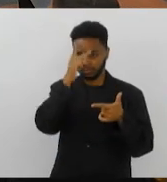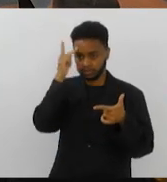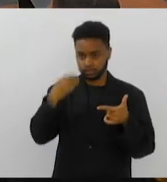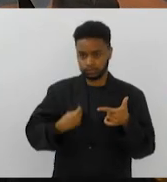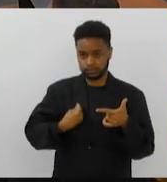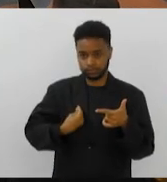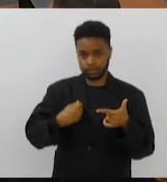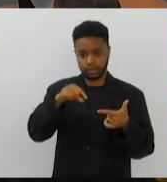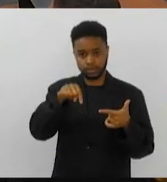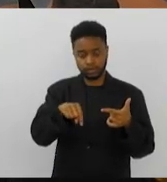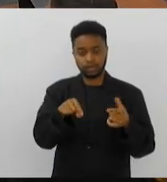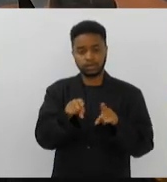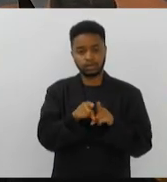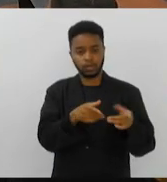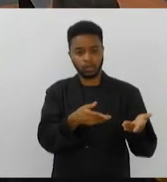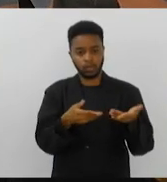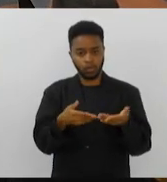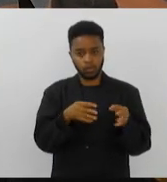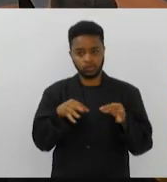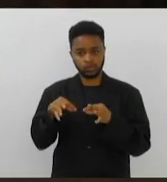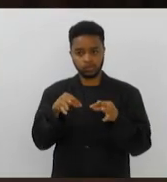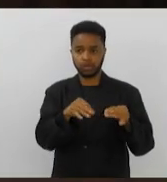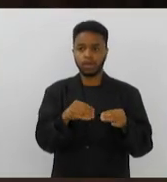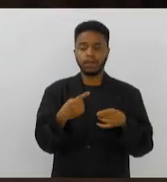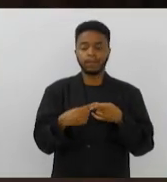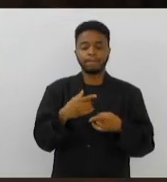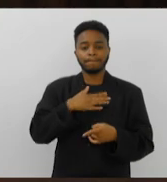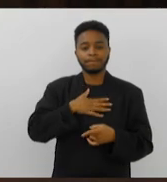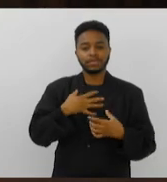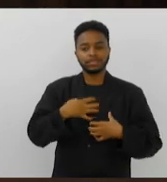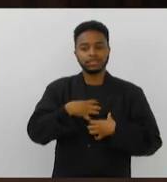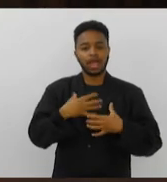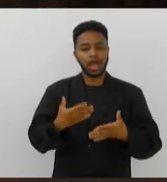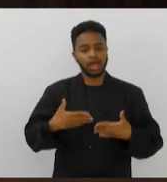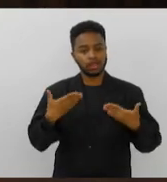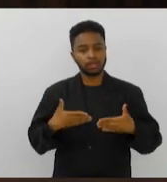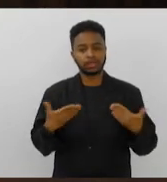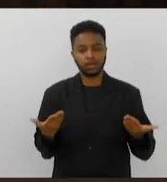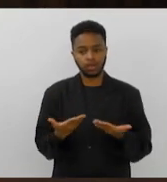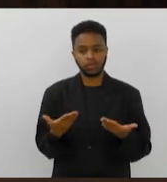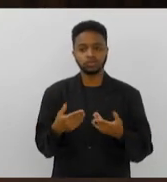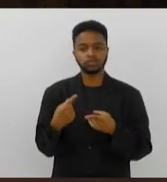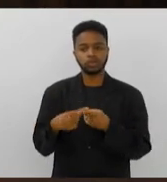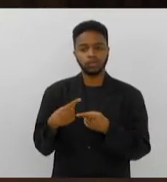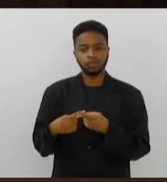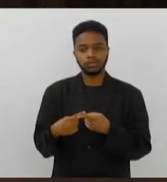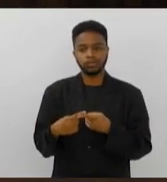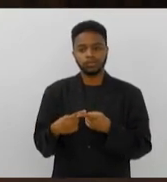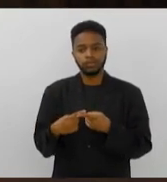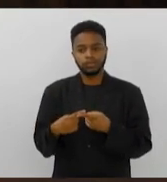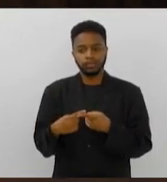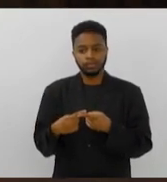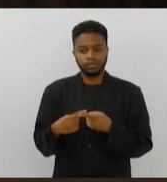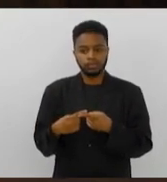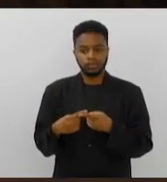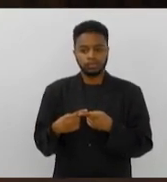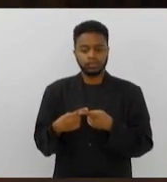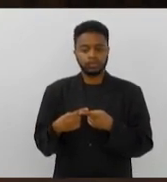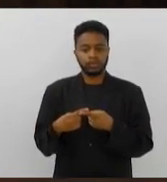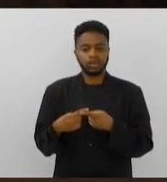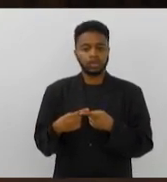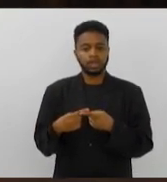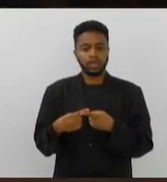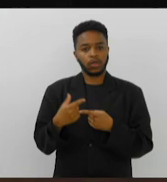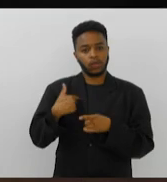convidados e para mim hoje é um motivo de muita alegria né de poder est aqui eh participando dessa